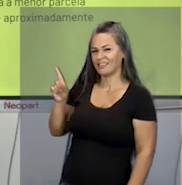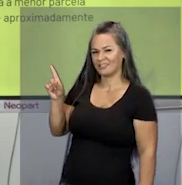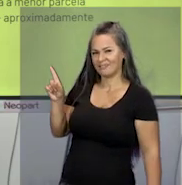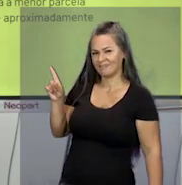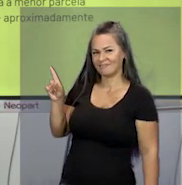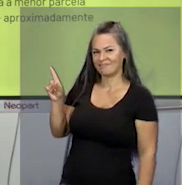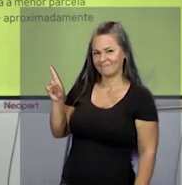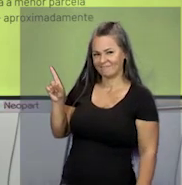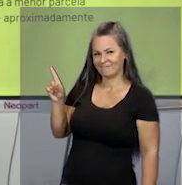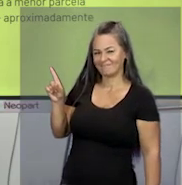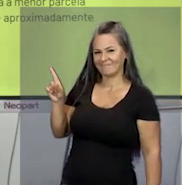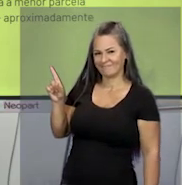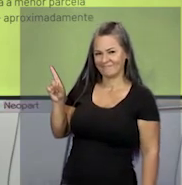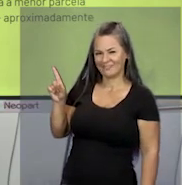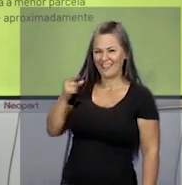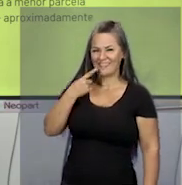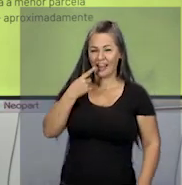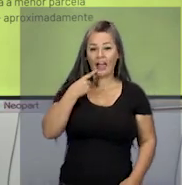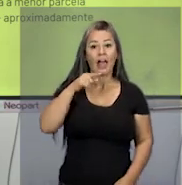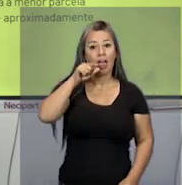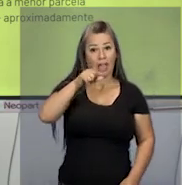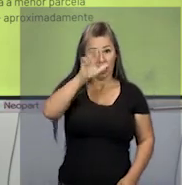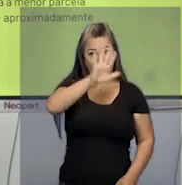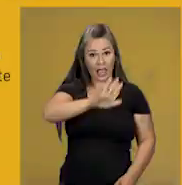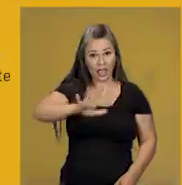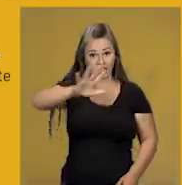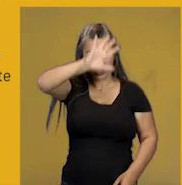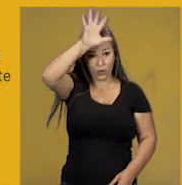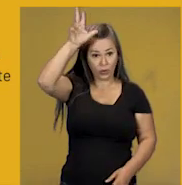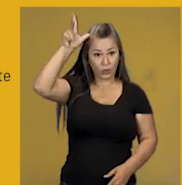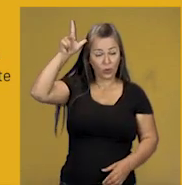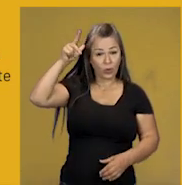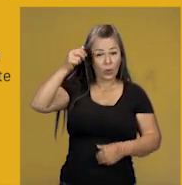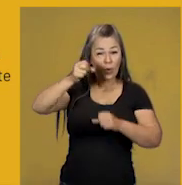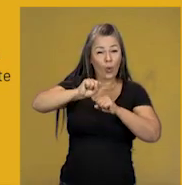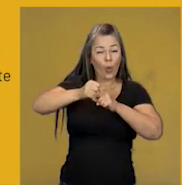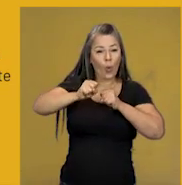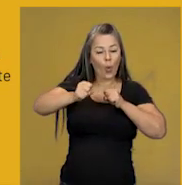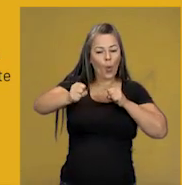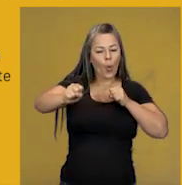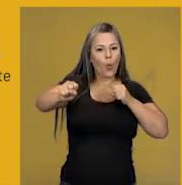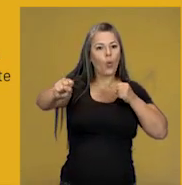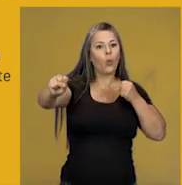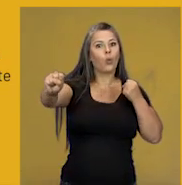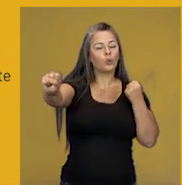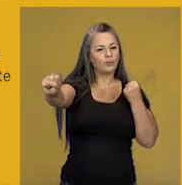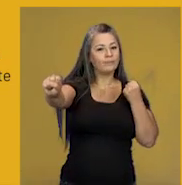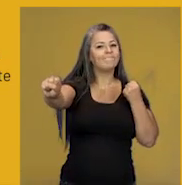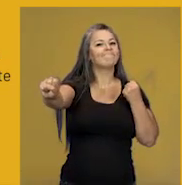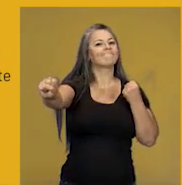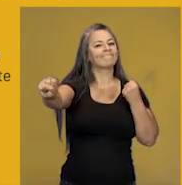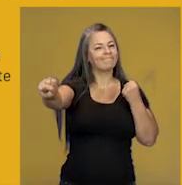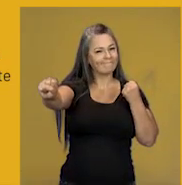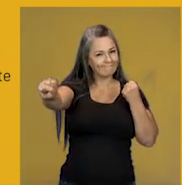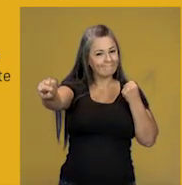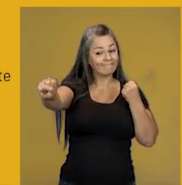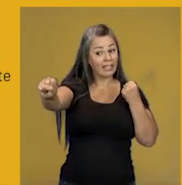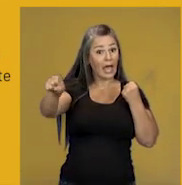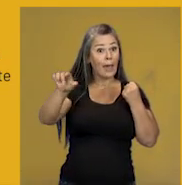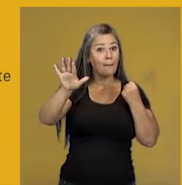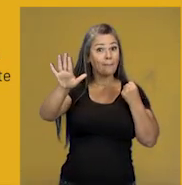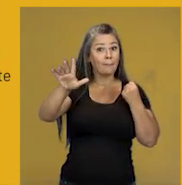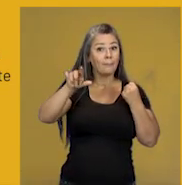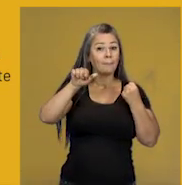não significa que é um lugar muito populoso, né? Olha só, apesar de possuir a maior área, esse complexo